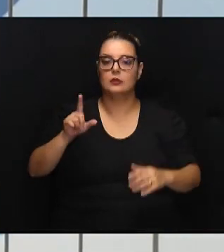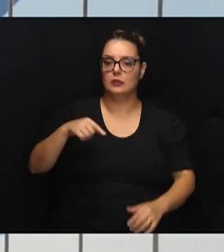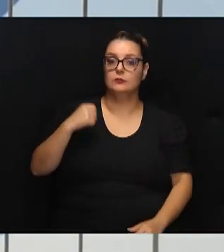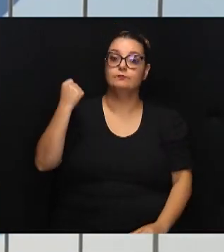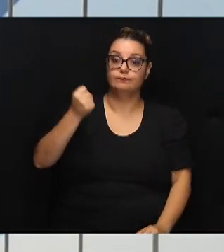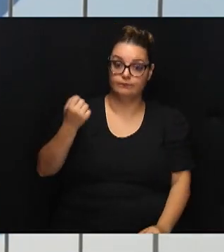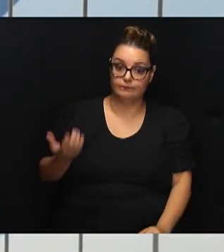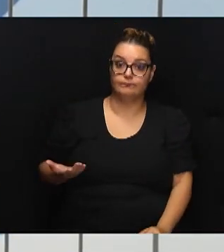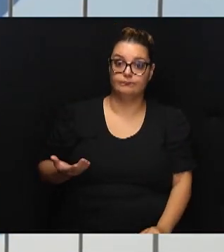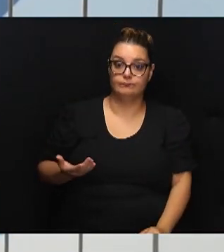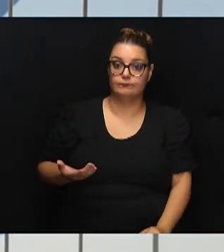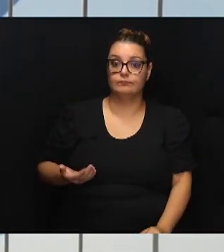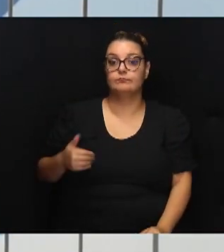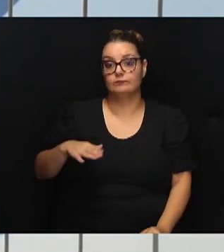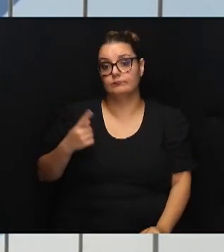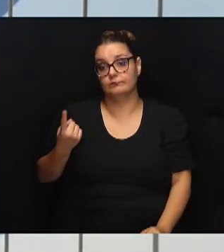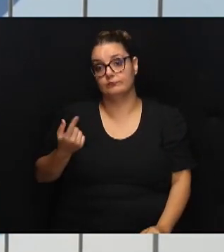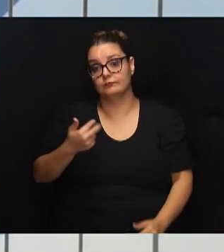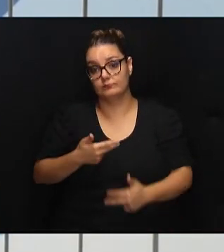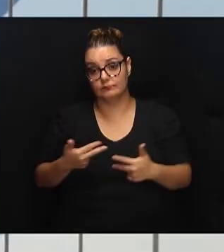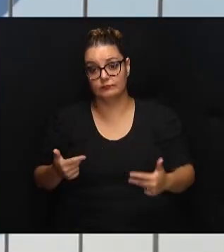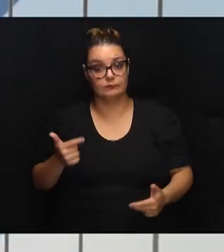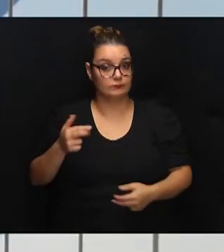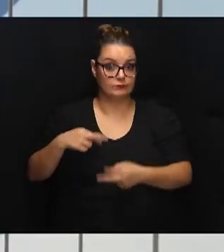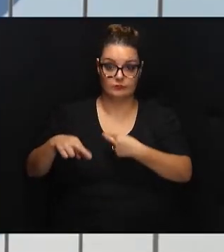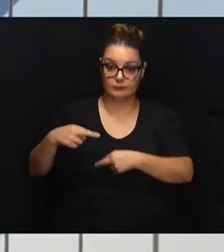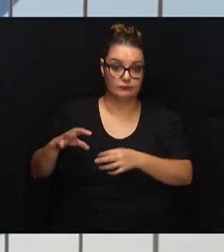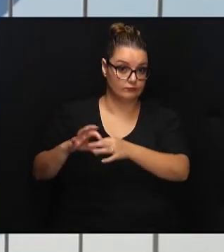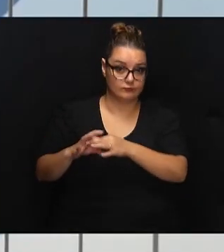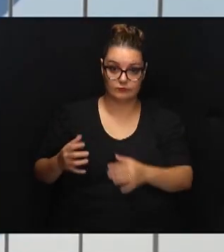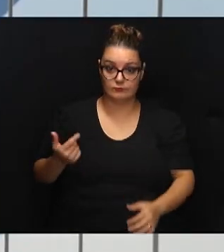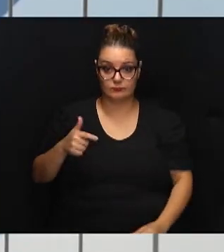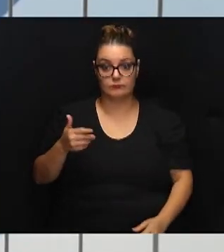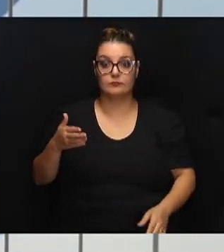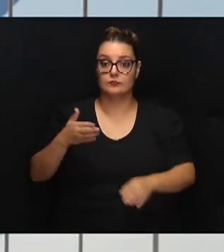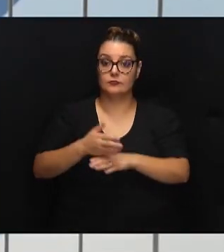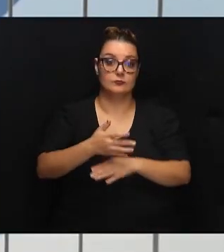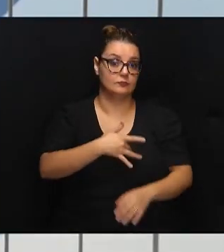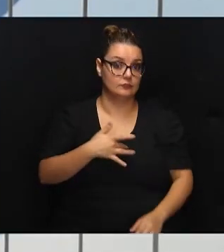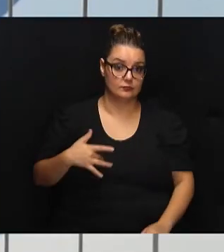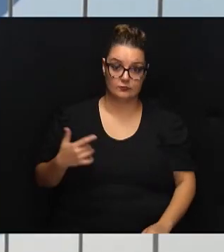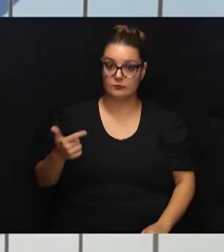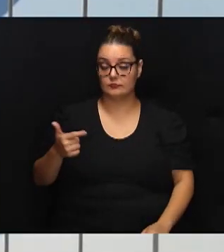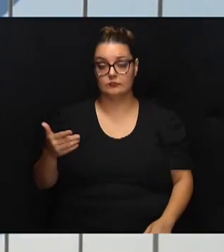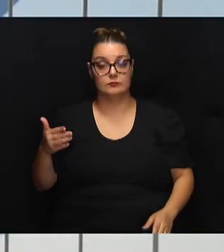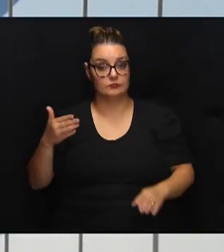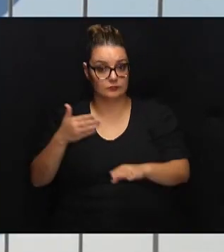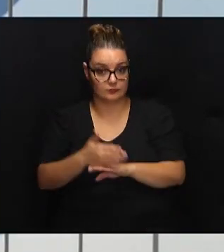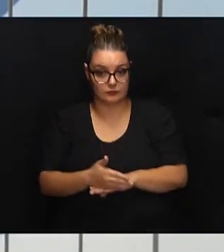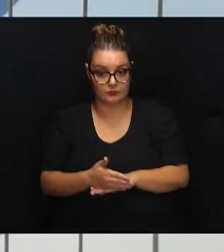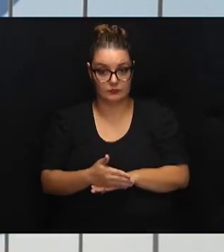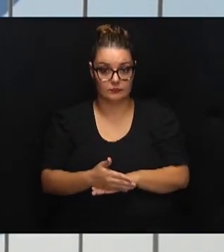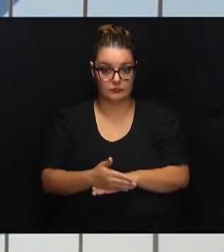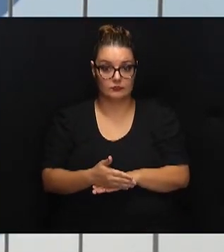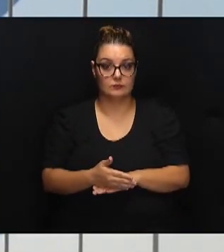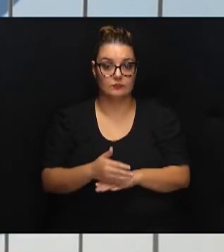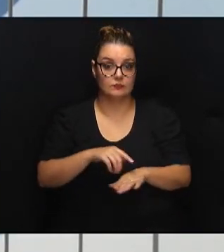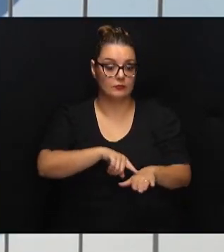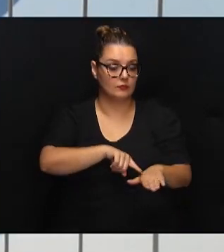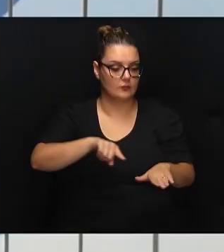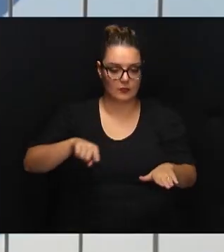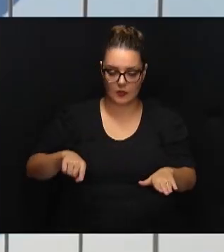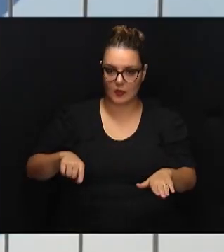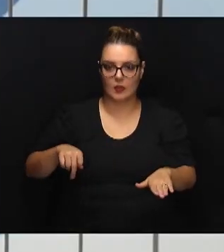aí, mais uma coisa, como eles não têm vínculo, eles não têm acesso à saúde, eles não têm acesso ao